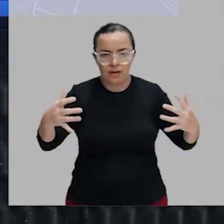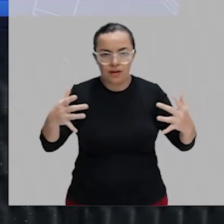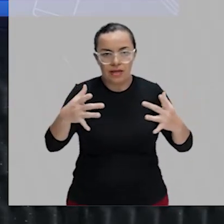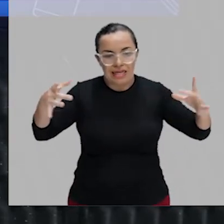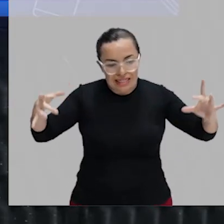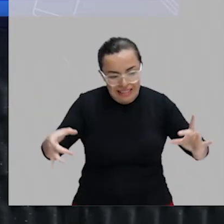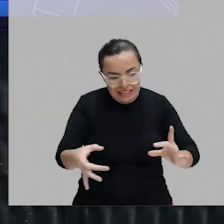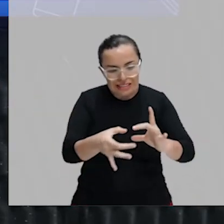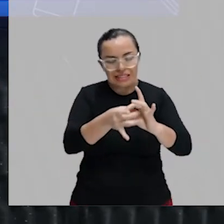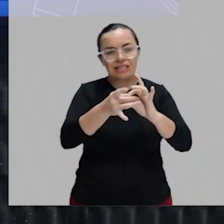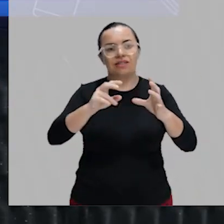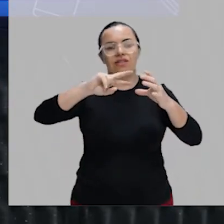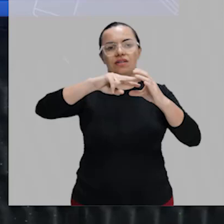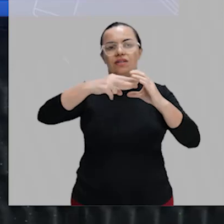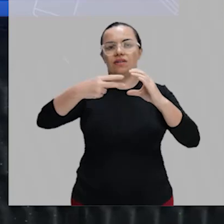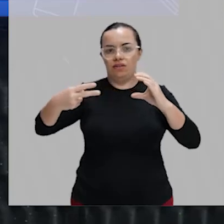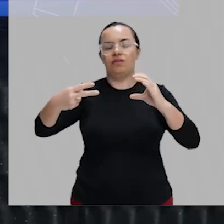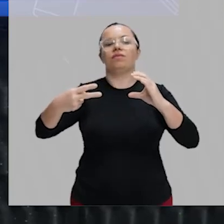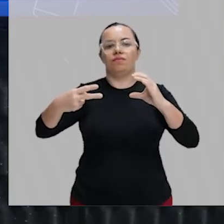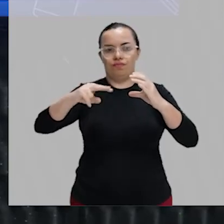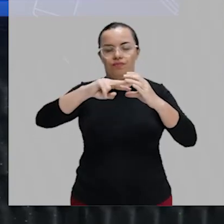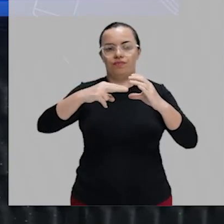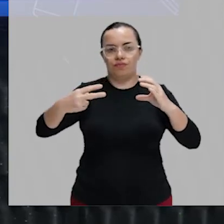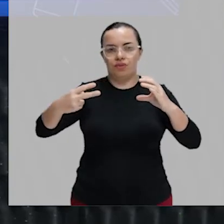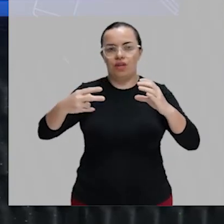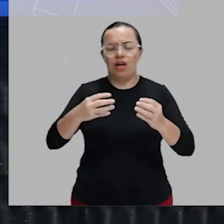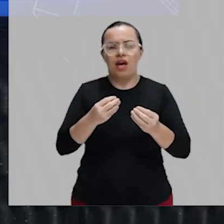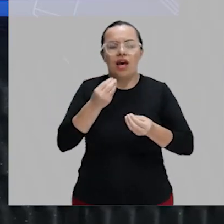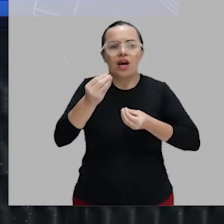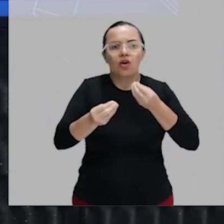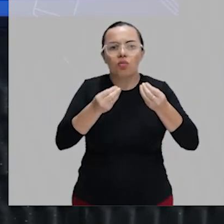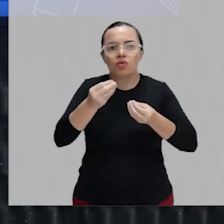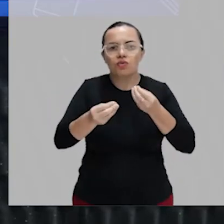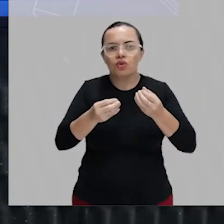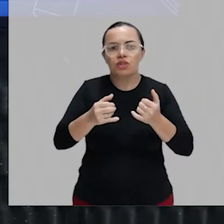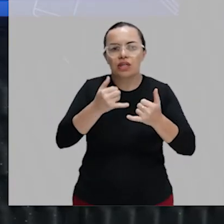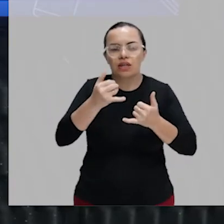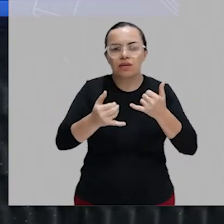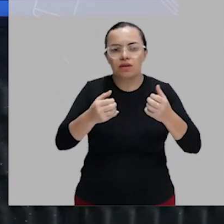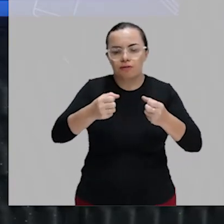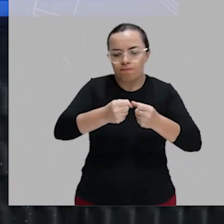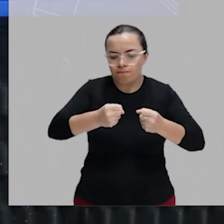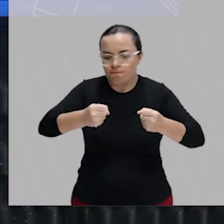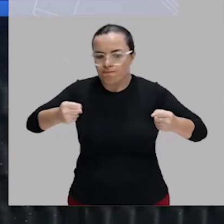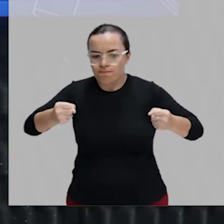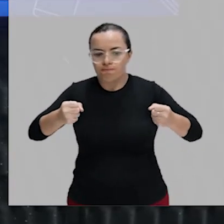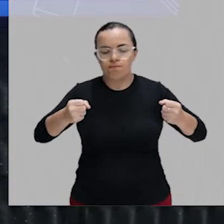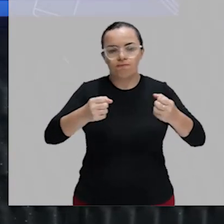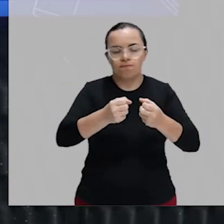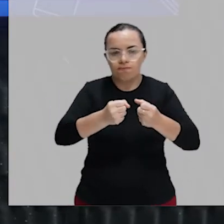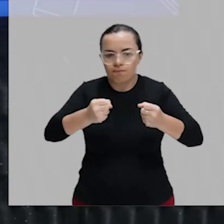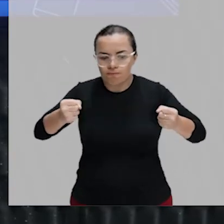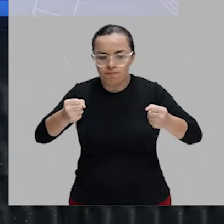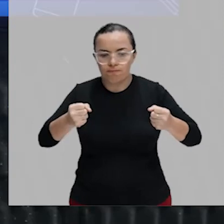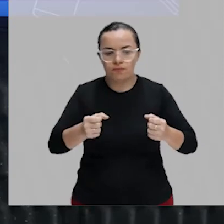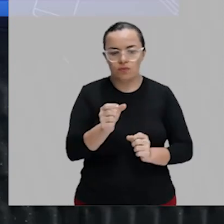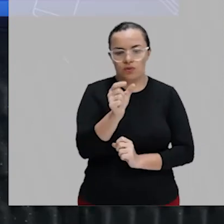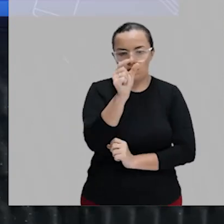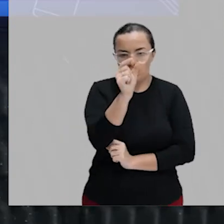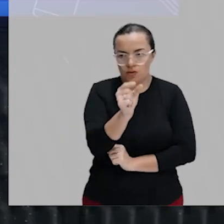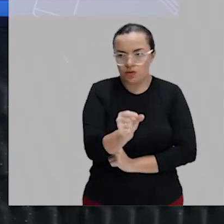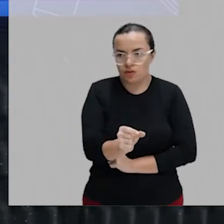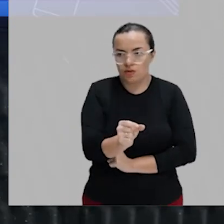aqui um cabo de guerra sendo puxado para cada lado, né? Eu tenho aqui os centríolos que ficam em cada